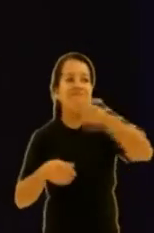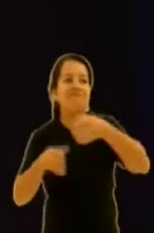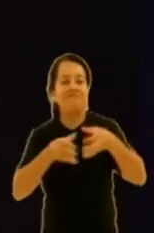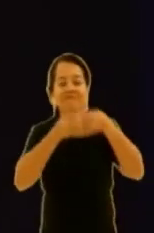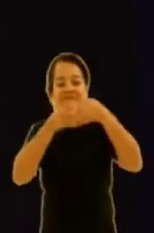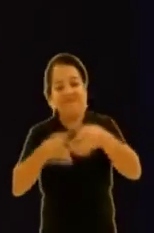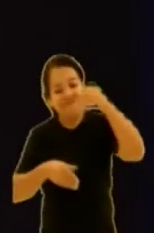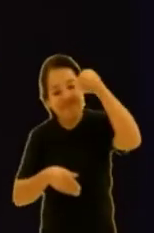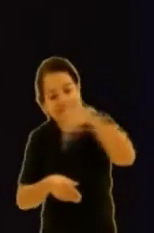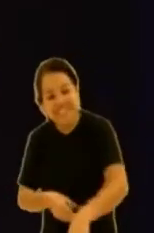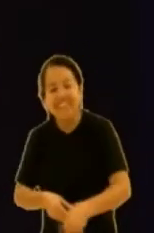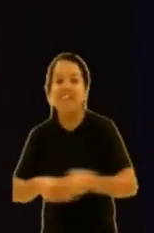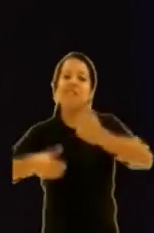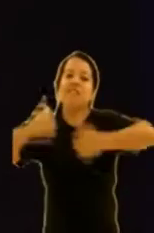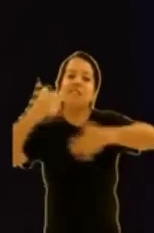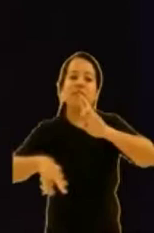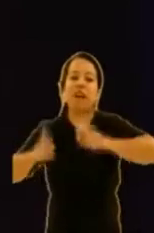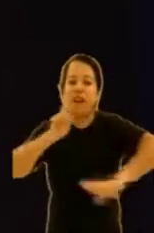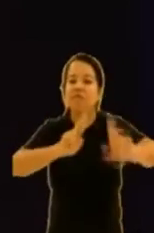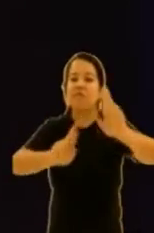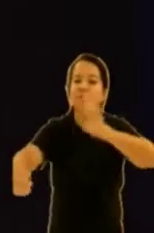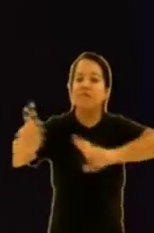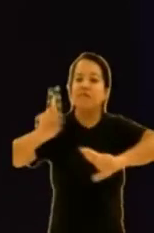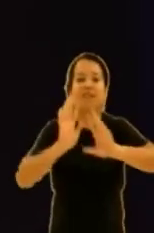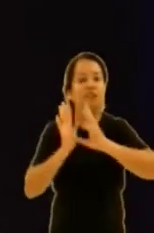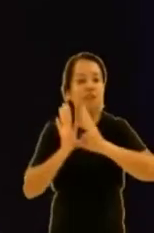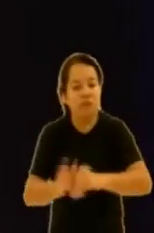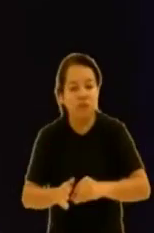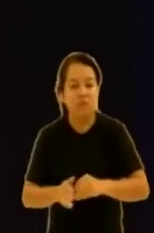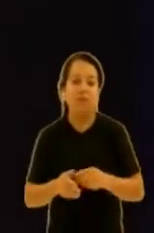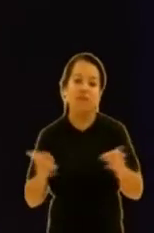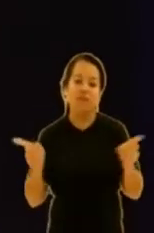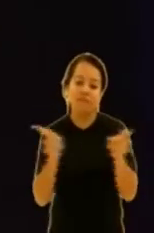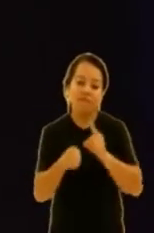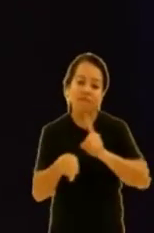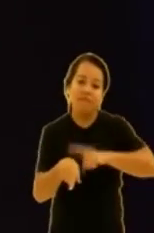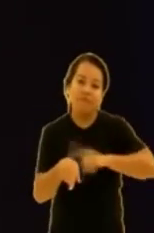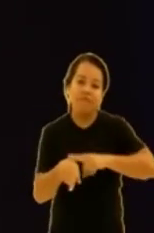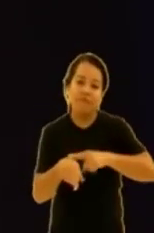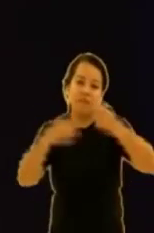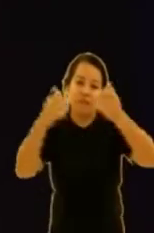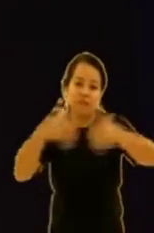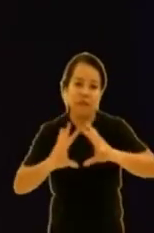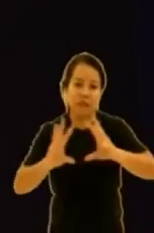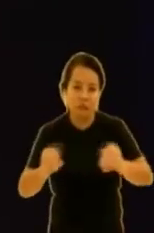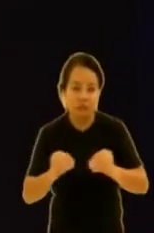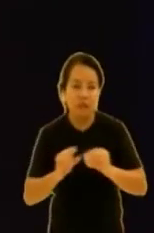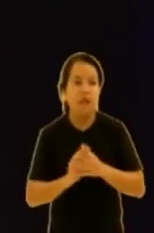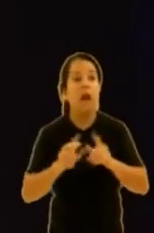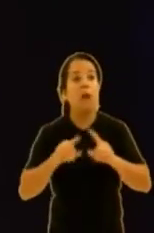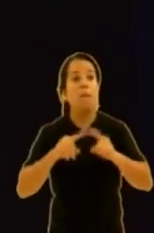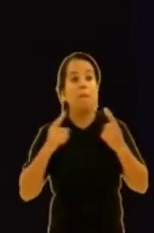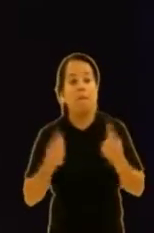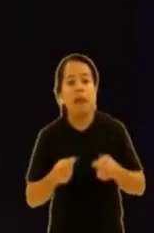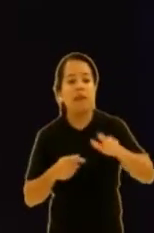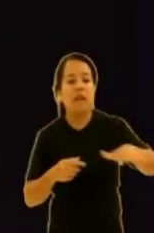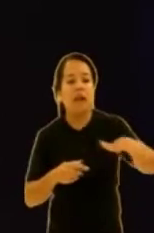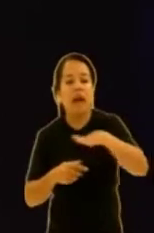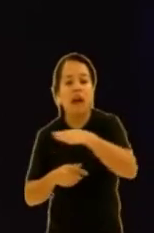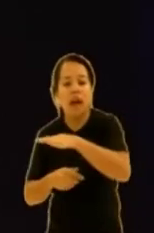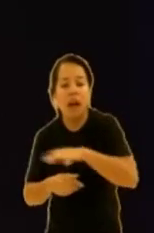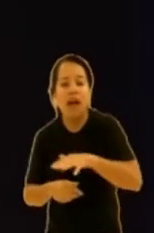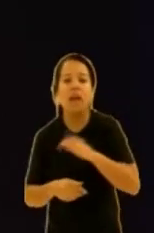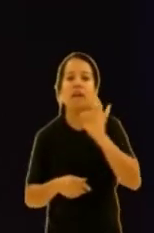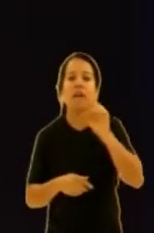vocês querem no tempo deste encontro. Mas, para cada área estratégica do FNDE, para prestação de